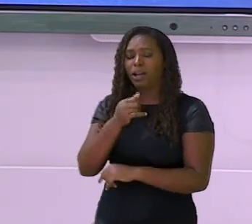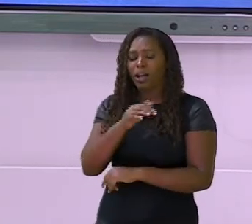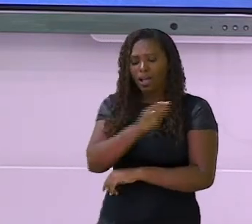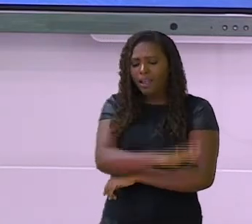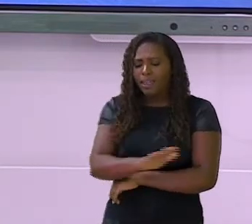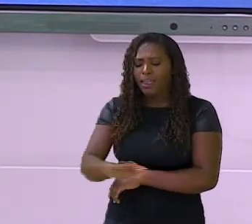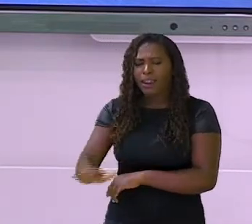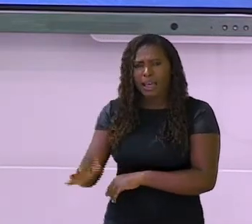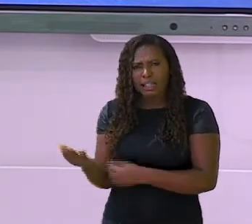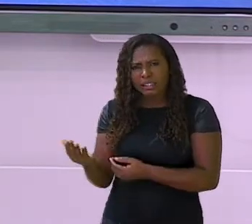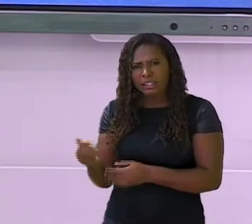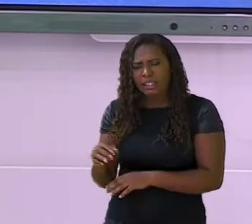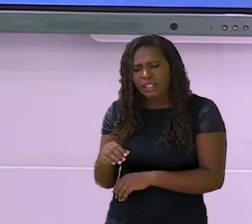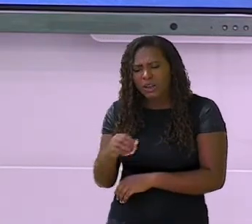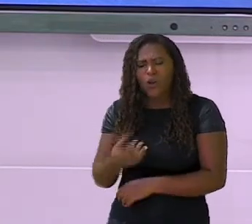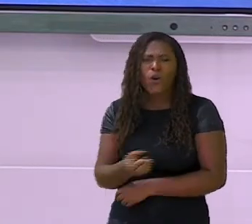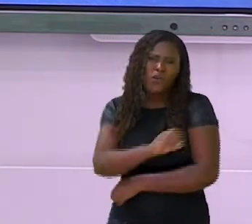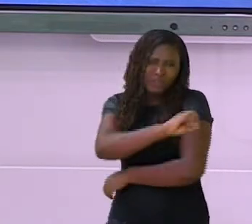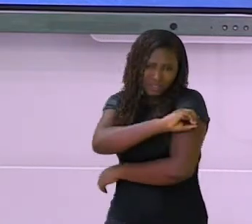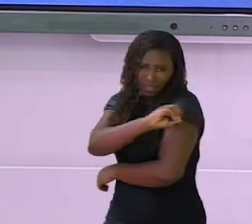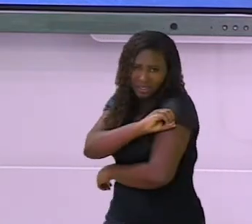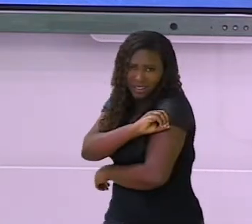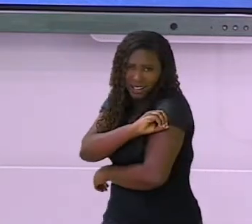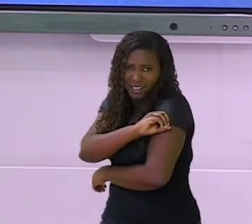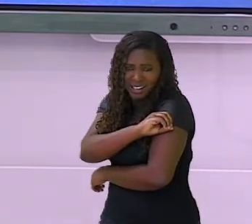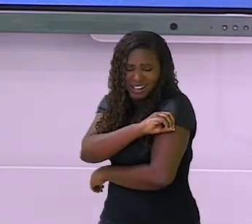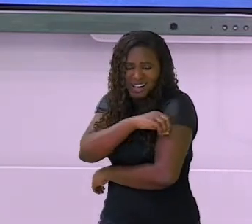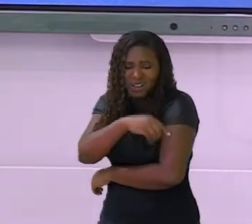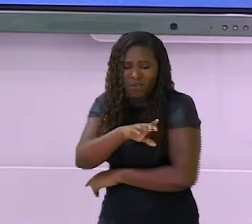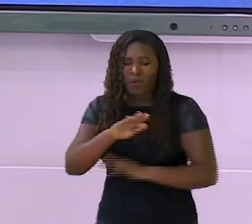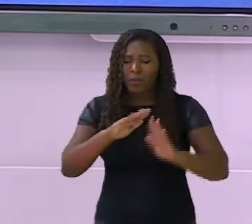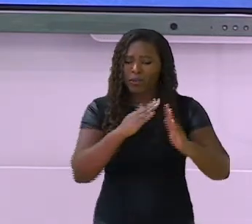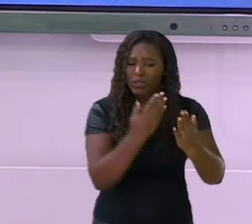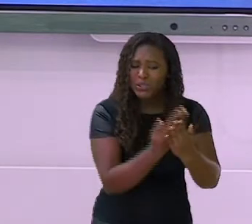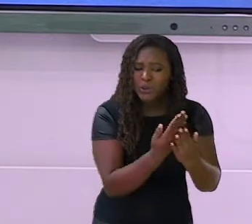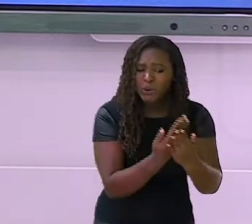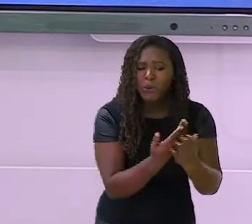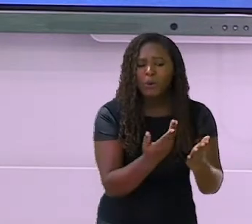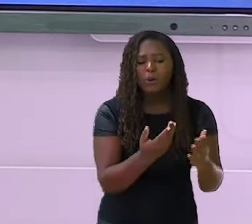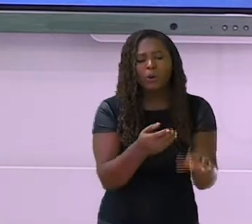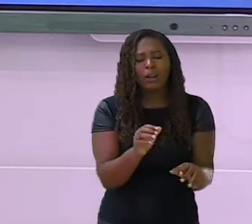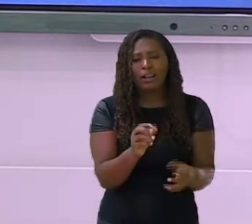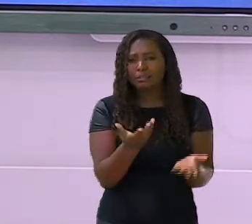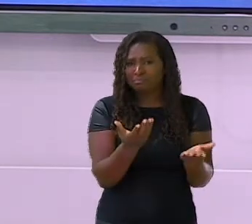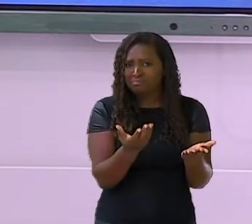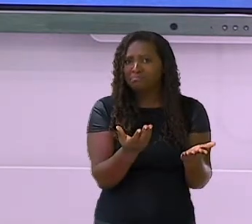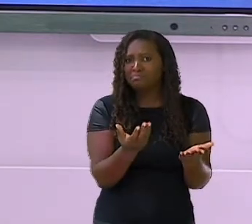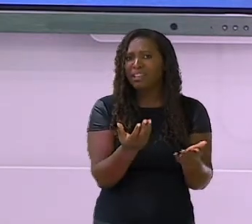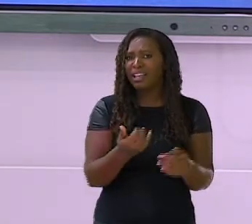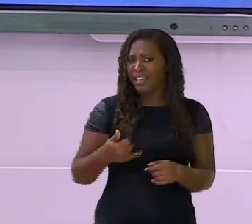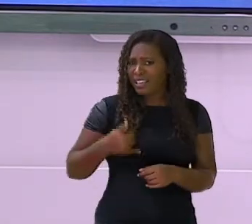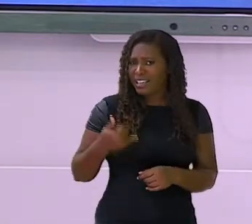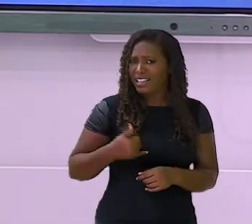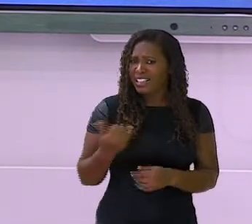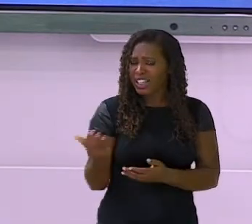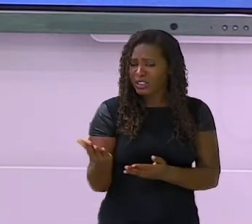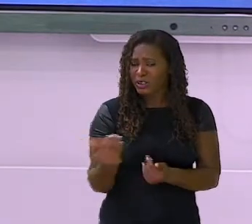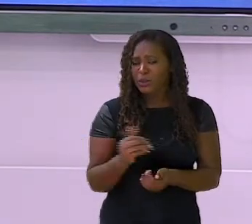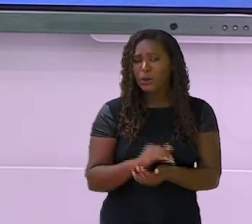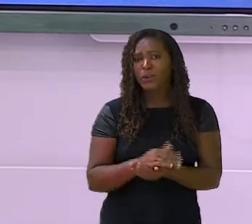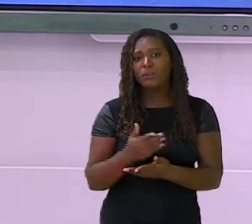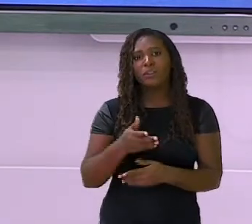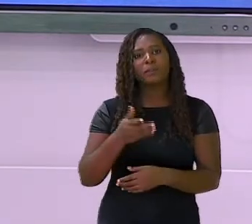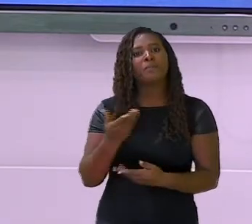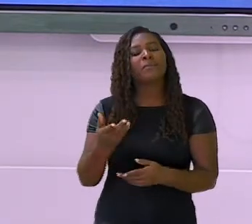escola desde cedo, uma grande maioria, né? E elas convivem com essa rotina escolar, os adolescentes, as